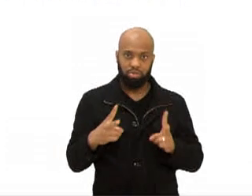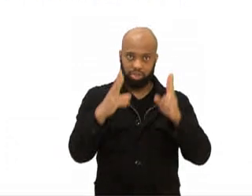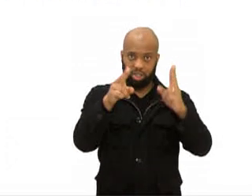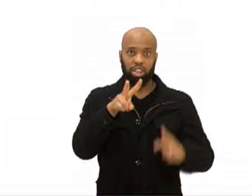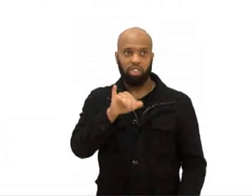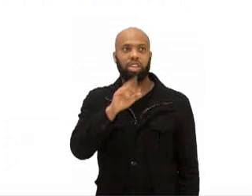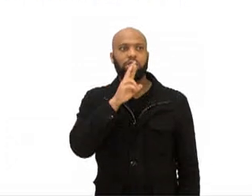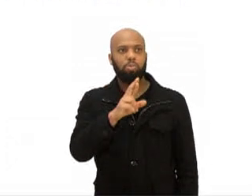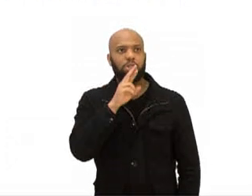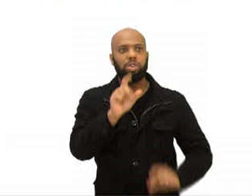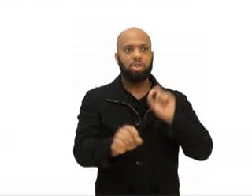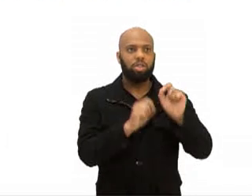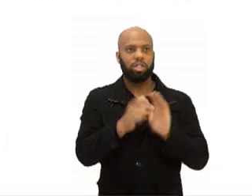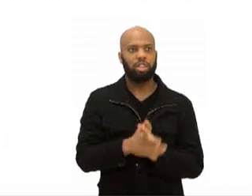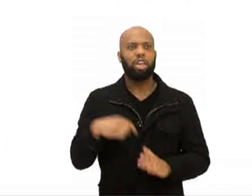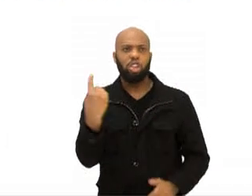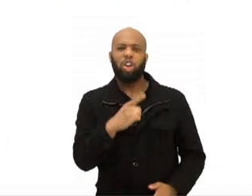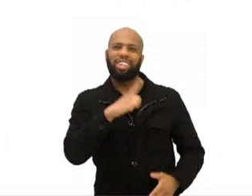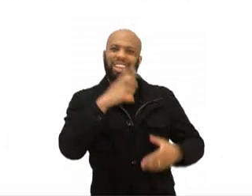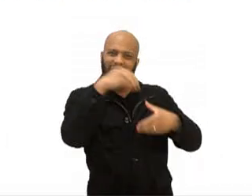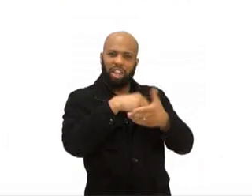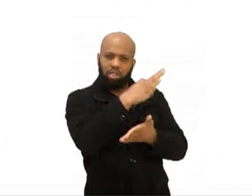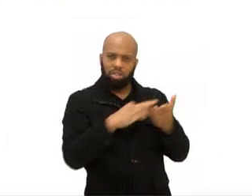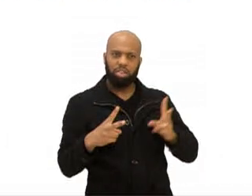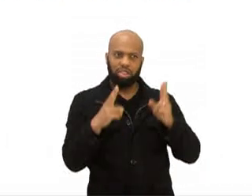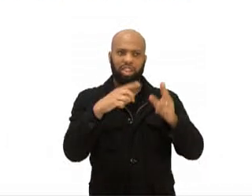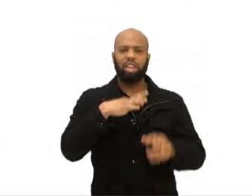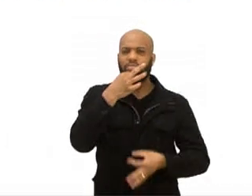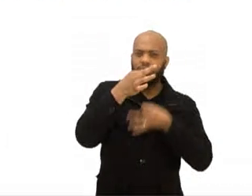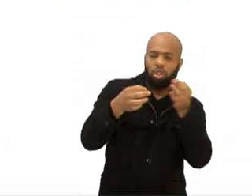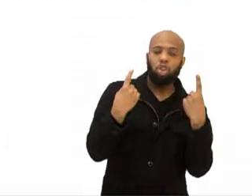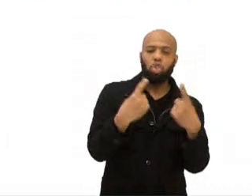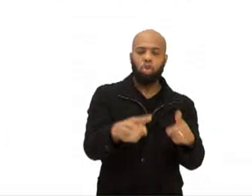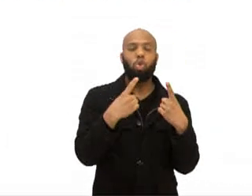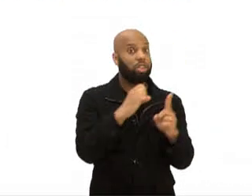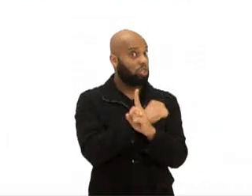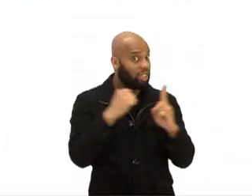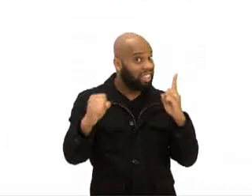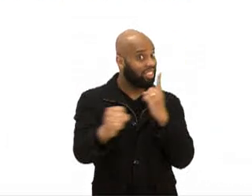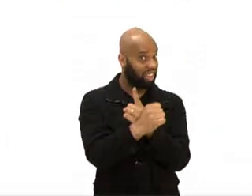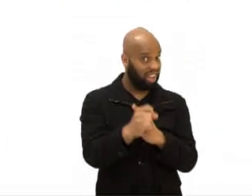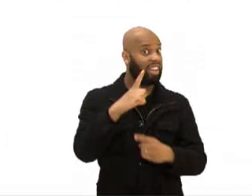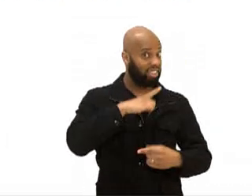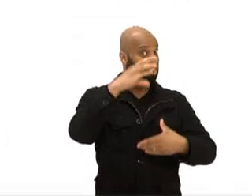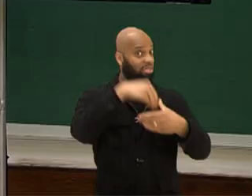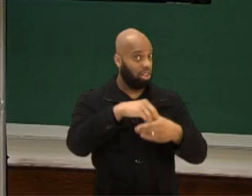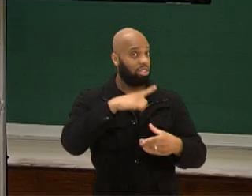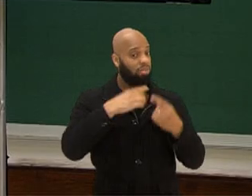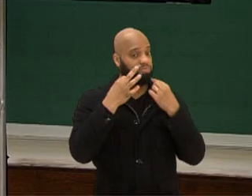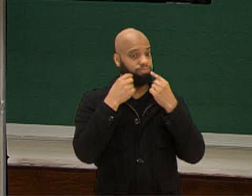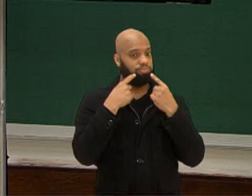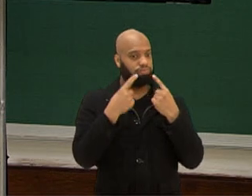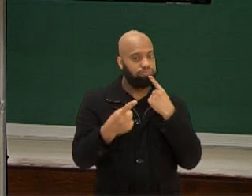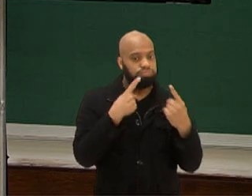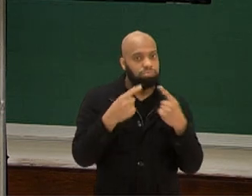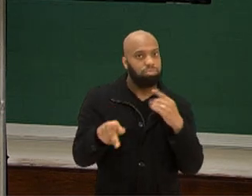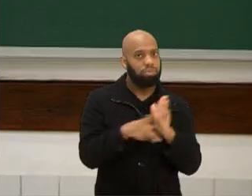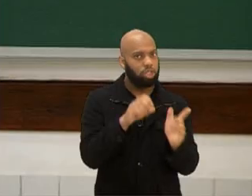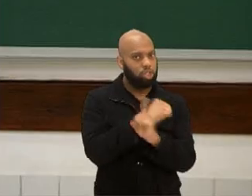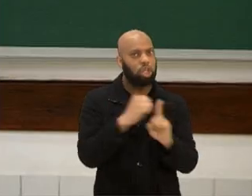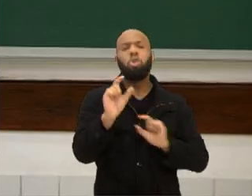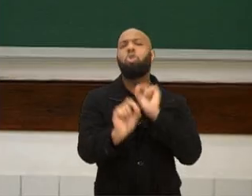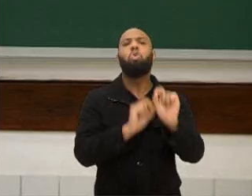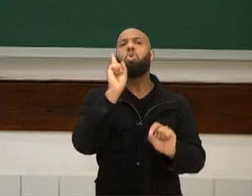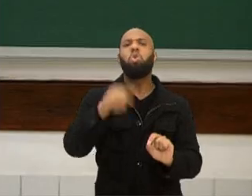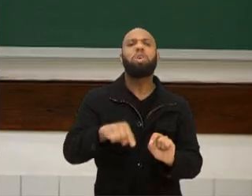e responder. Vemos no trecho uma crítica à sociedade. Então, nesse trecho apresenta uma crítica na sociedade.